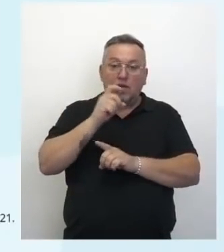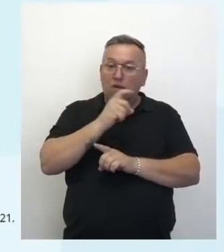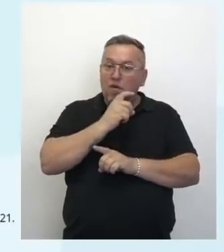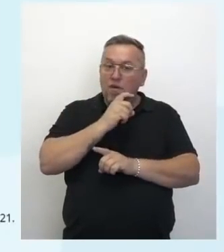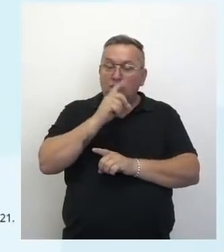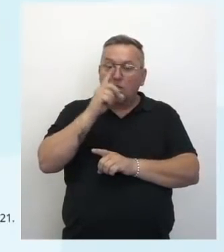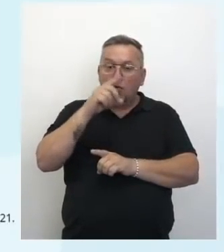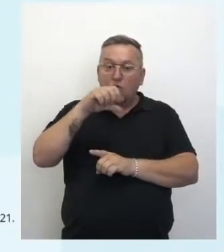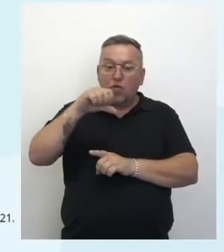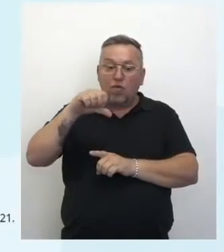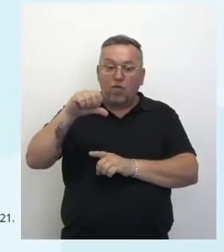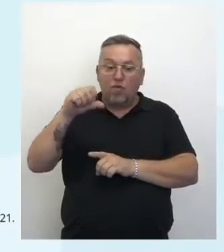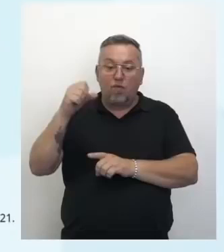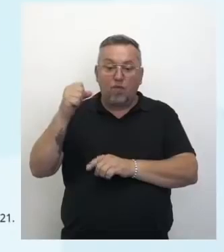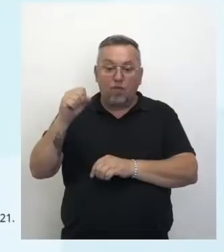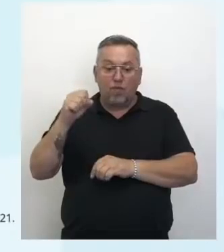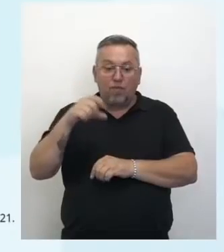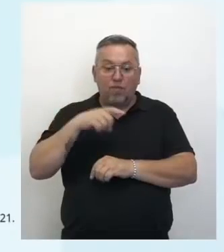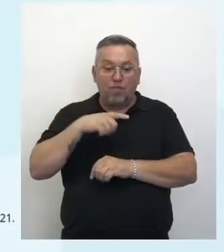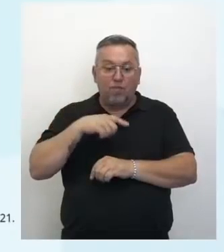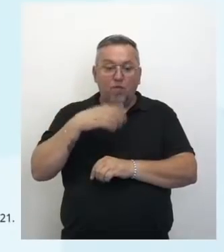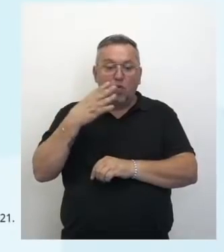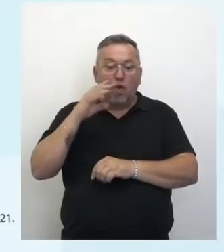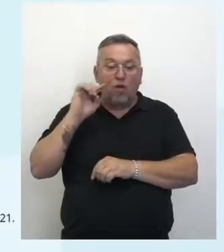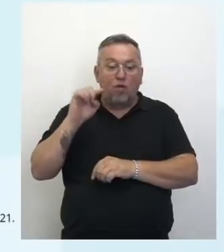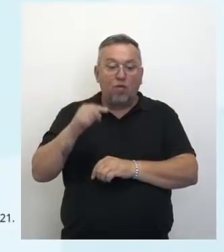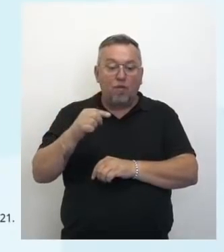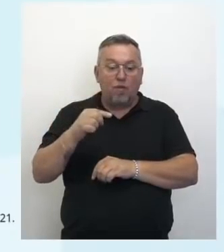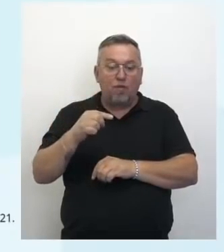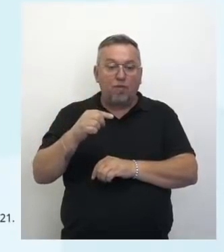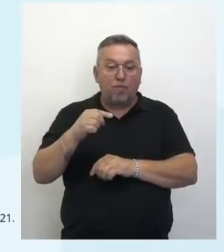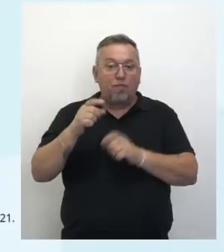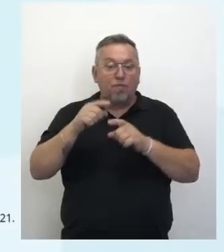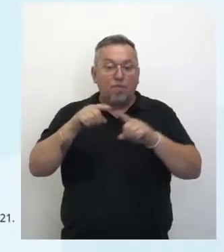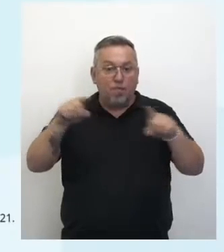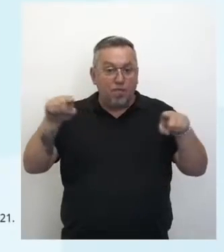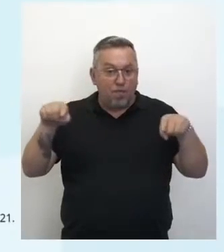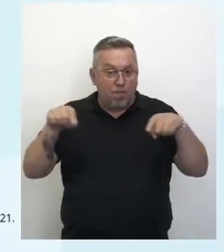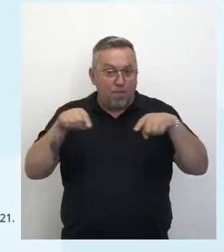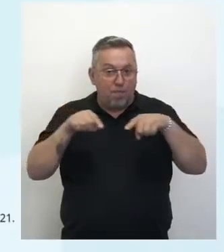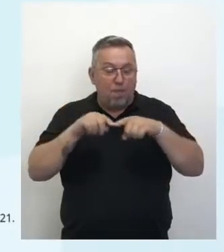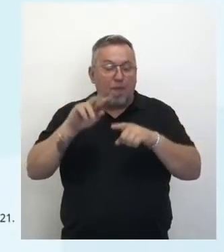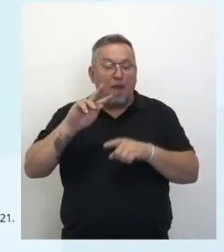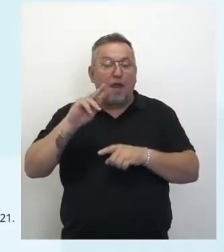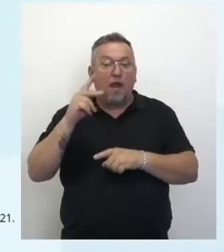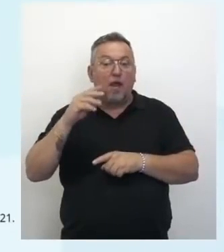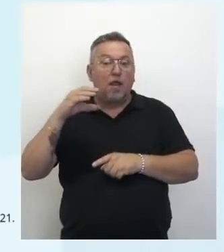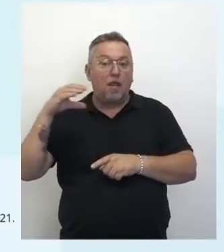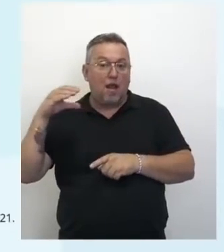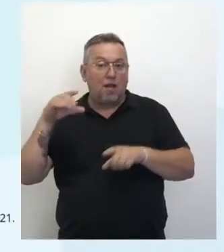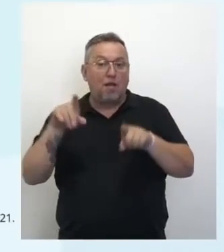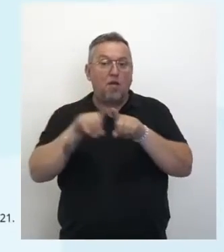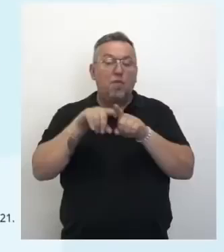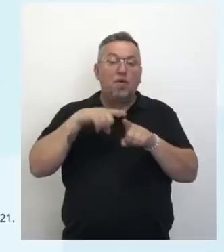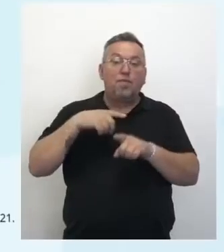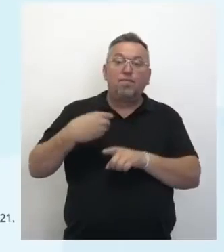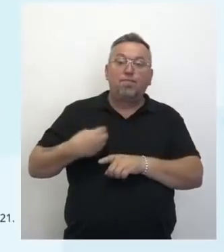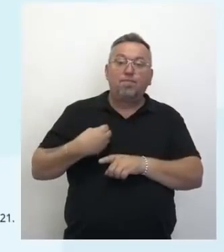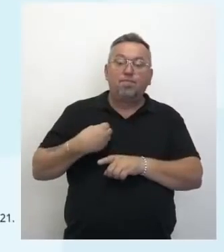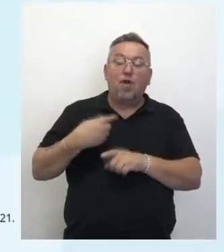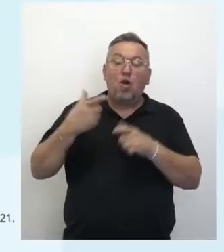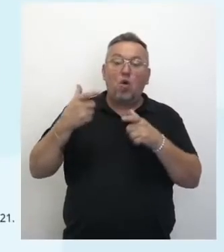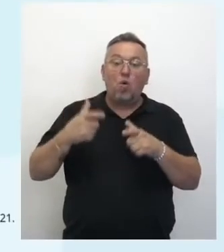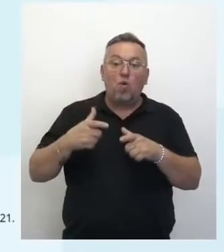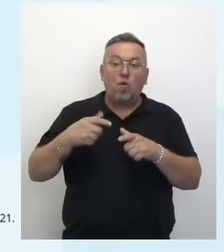1998. Aí tem uma dimensão de um pouco mais aí de 4.370.000 hectares, e ela está localizada